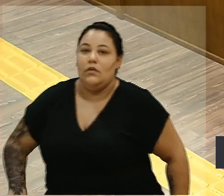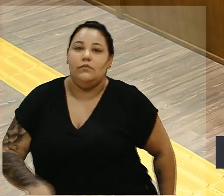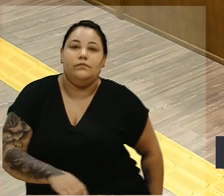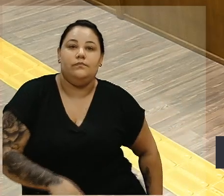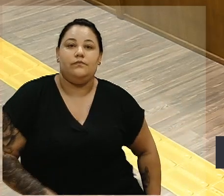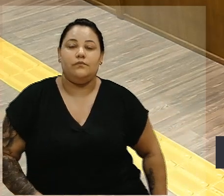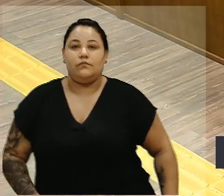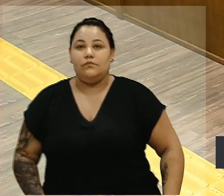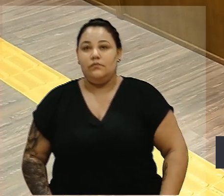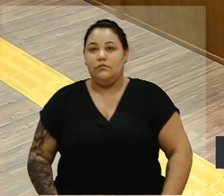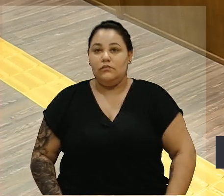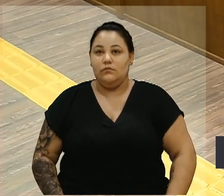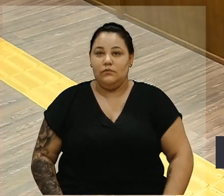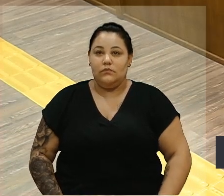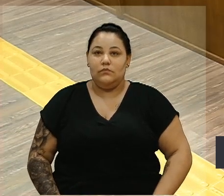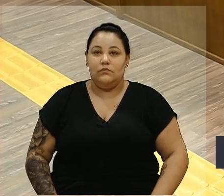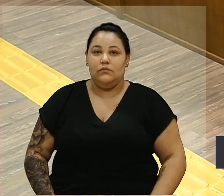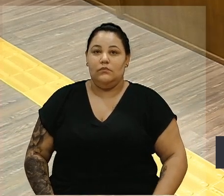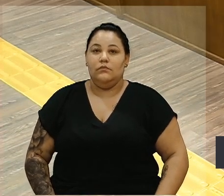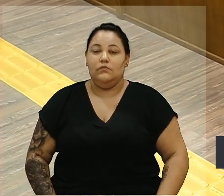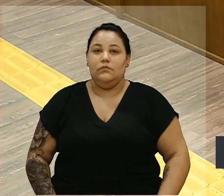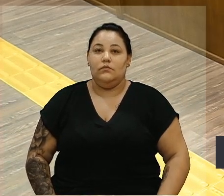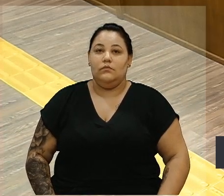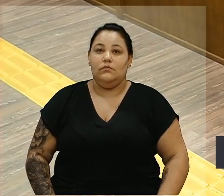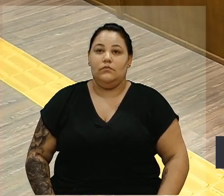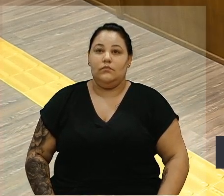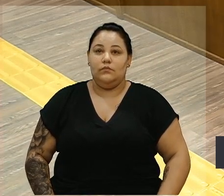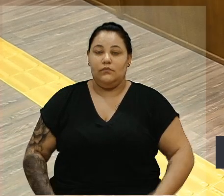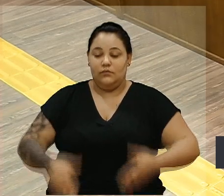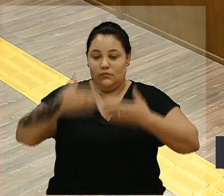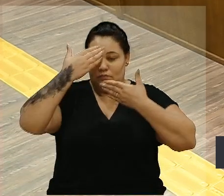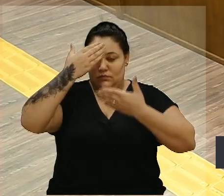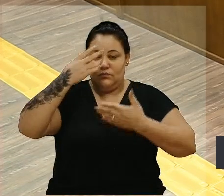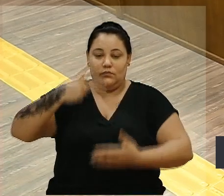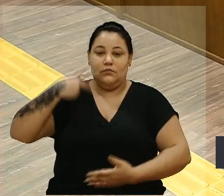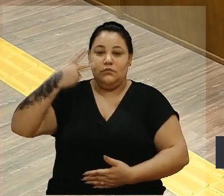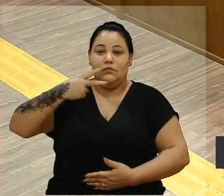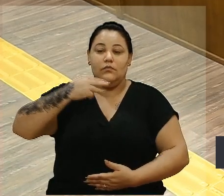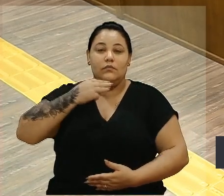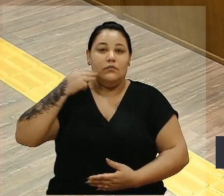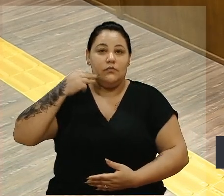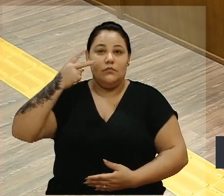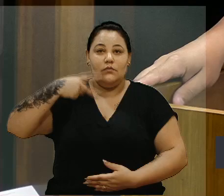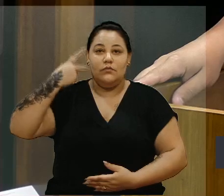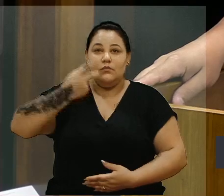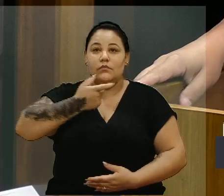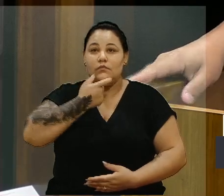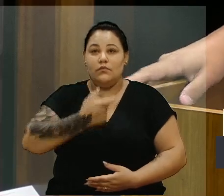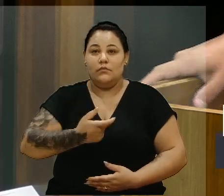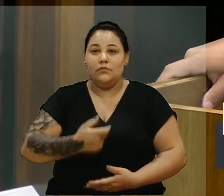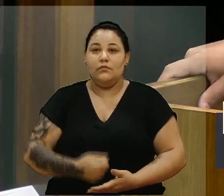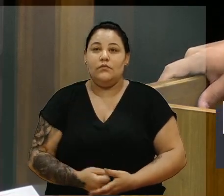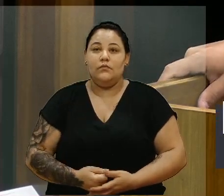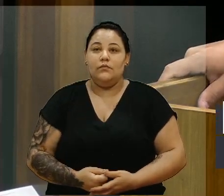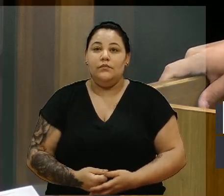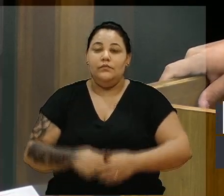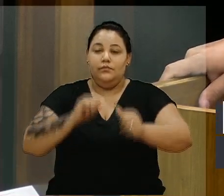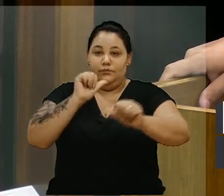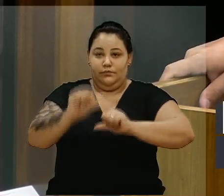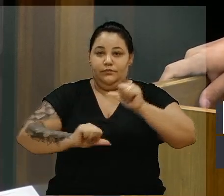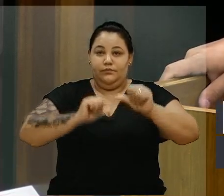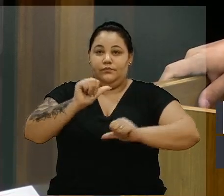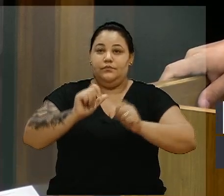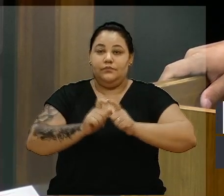Da tribuna, o vereador Lucas Carenhato. Obrigado, vereadora Marisol e o vereador Cristiano Becker, né? Acabou tendo essa troca do